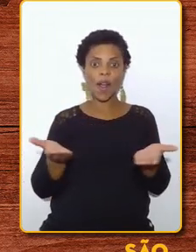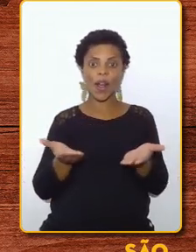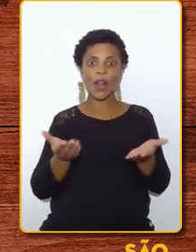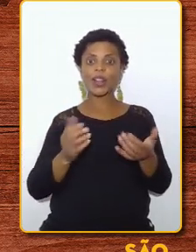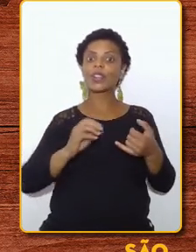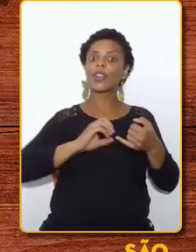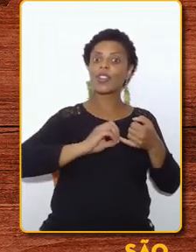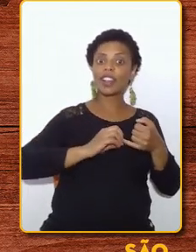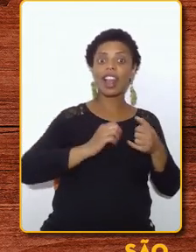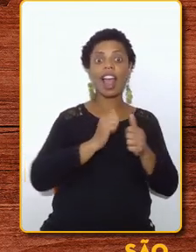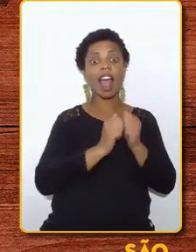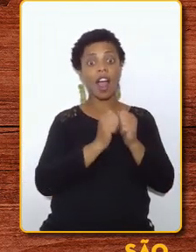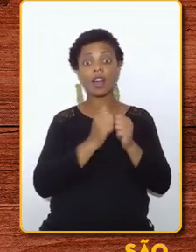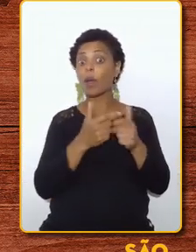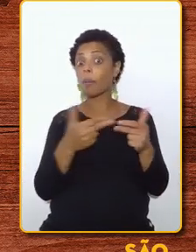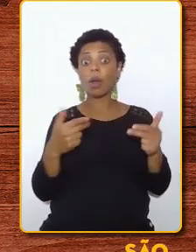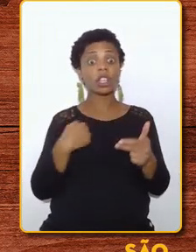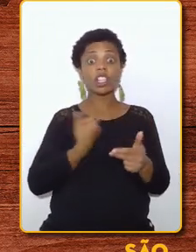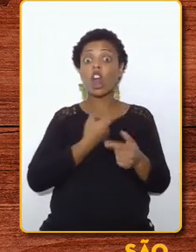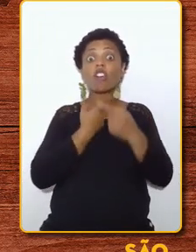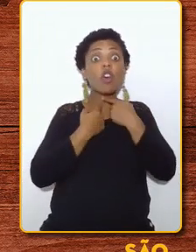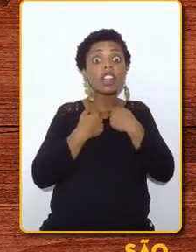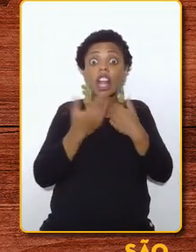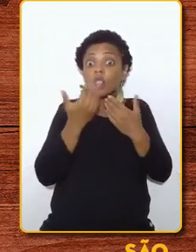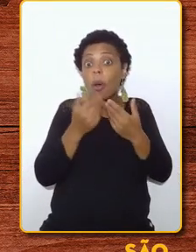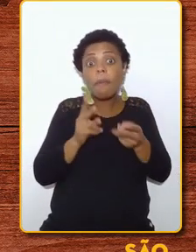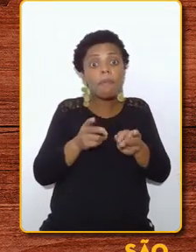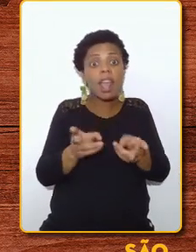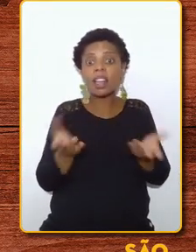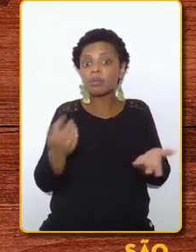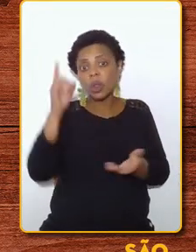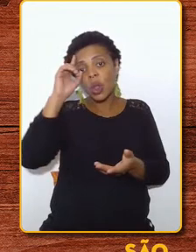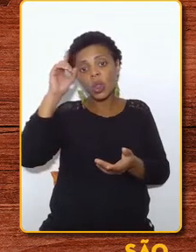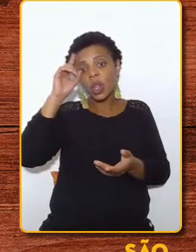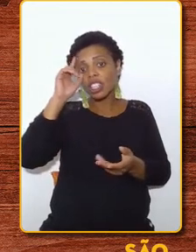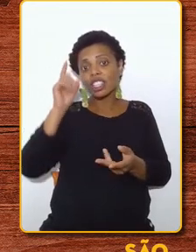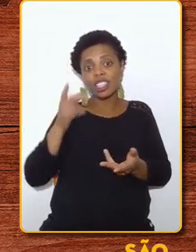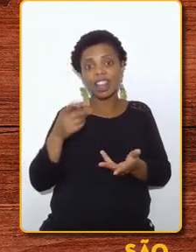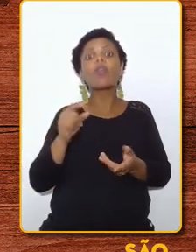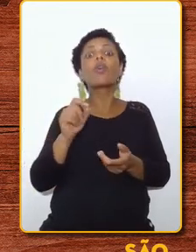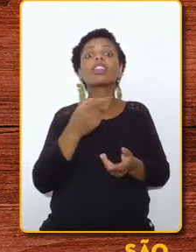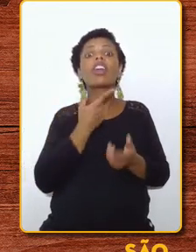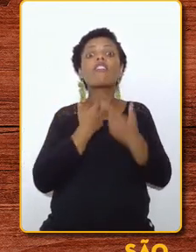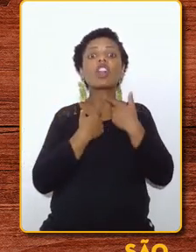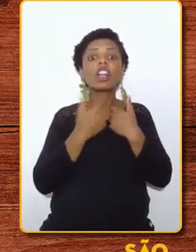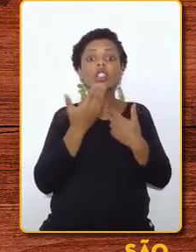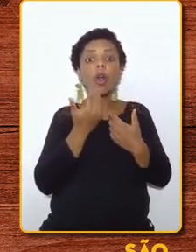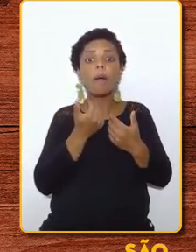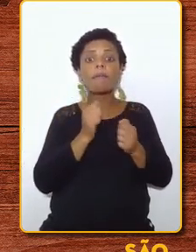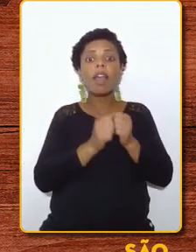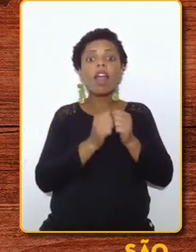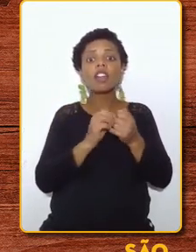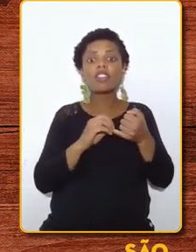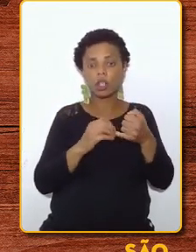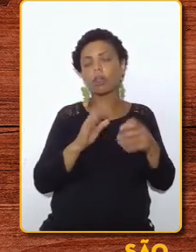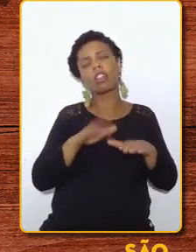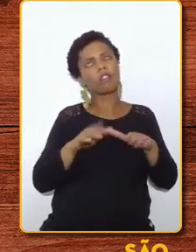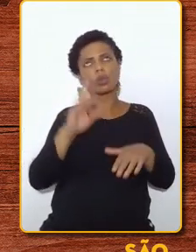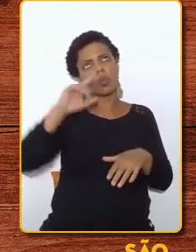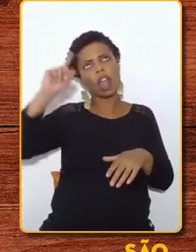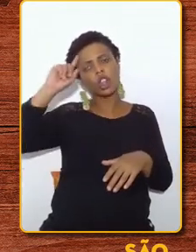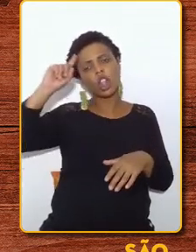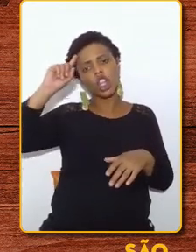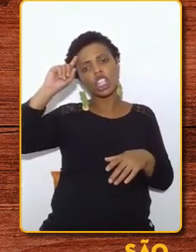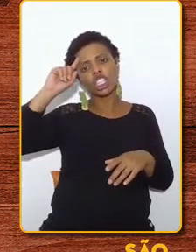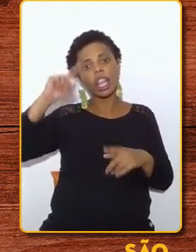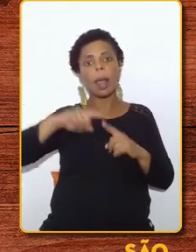uma coisa que a gente tem vontade de comer. Né? Ah, o que você tem vontade de comer, arroz e feijão? Tem, pode não ser todo dia, pode ser não ser no